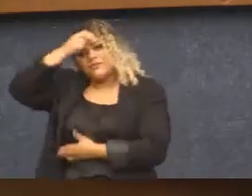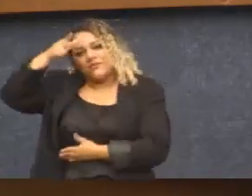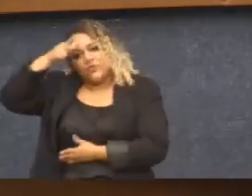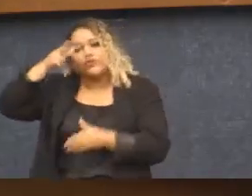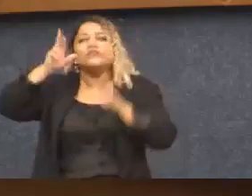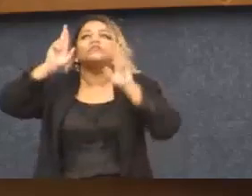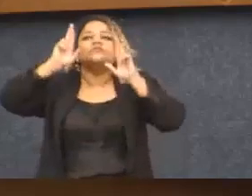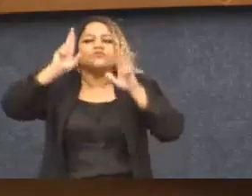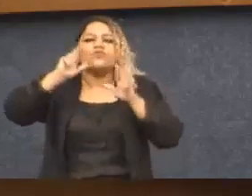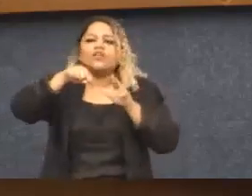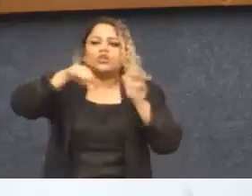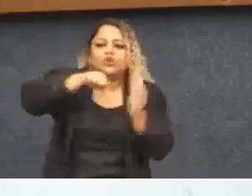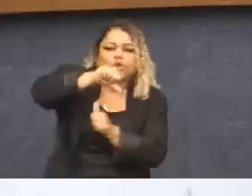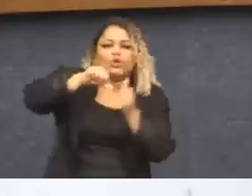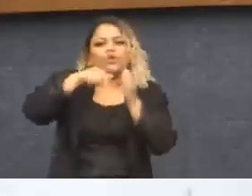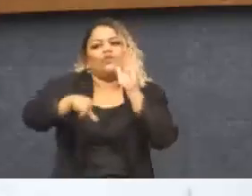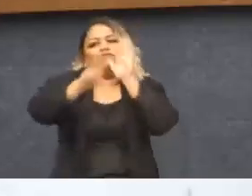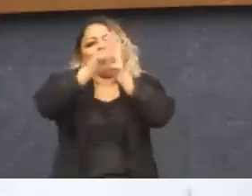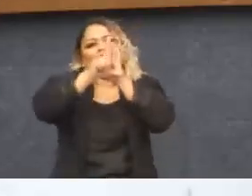lei. Obrigado.